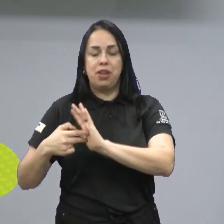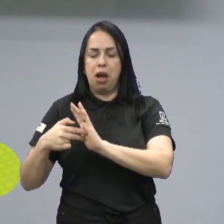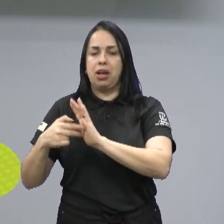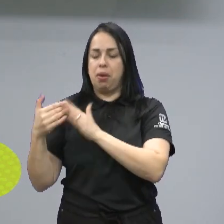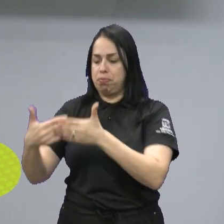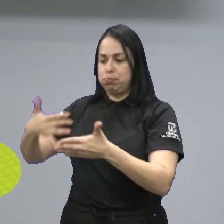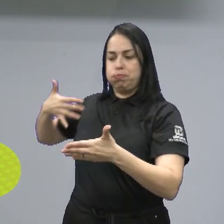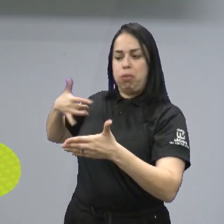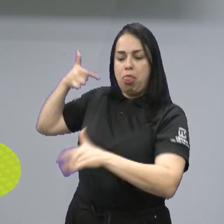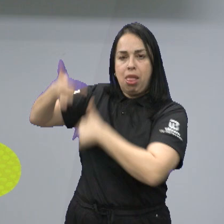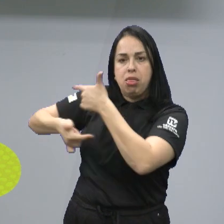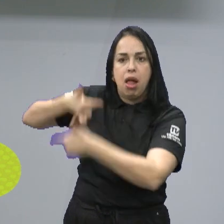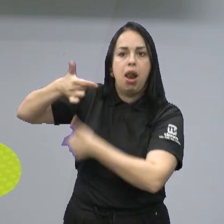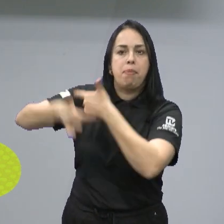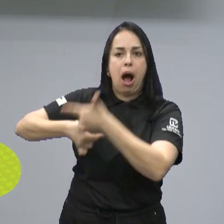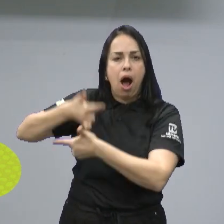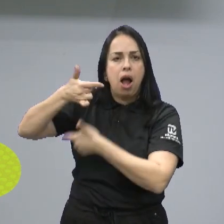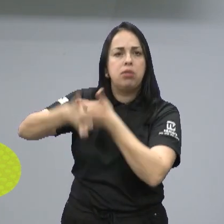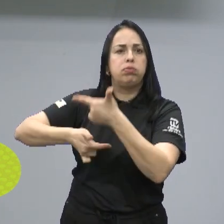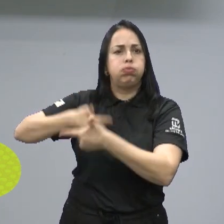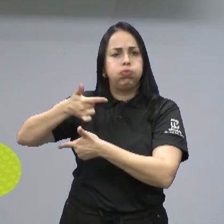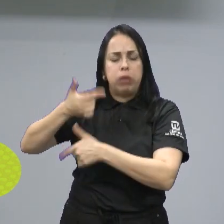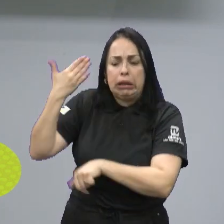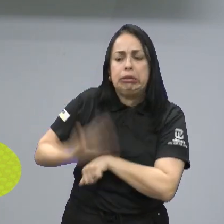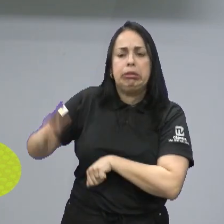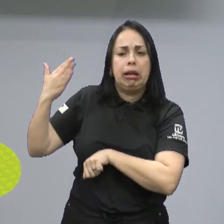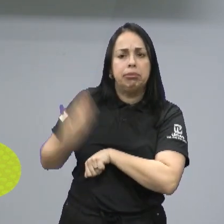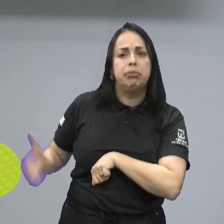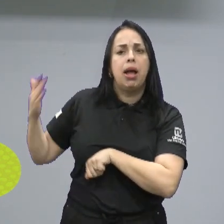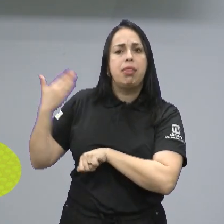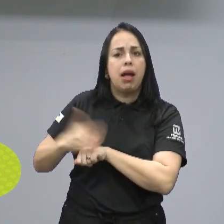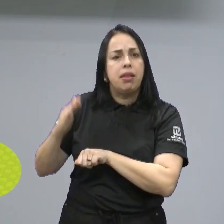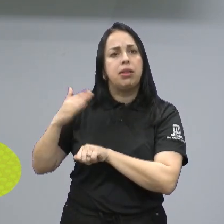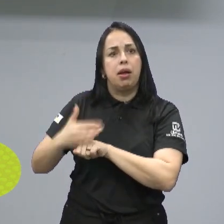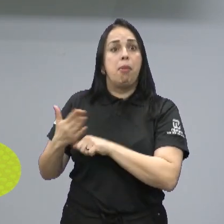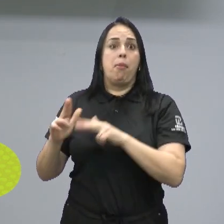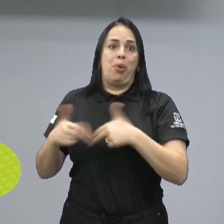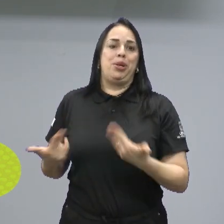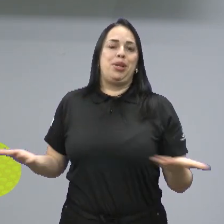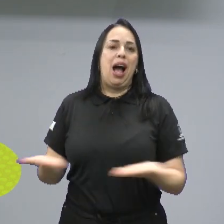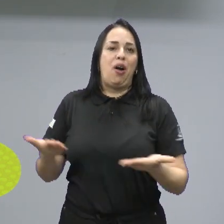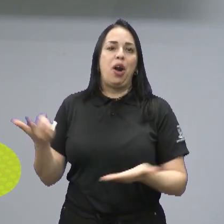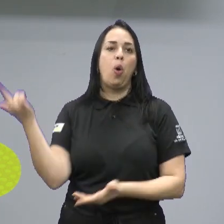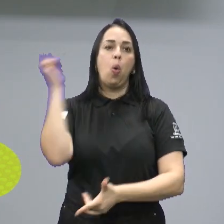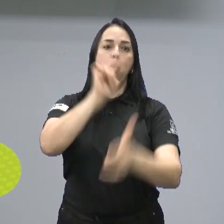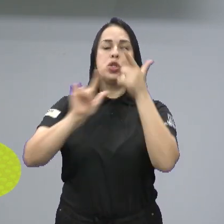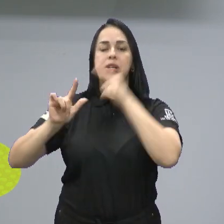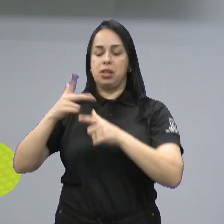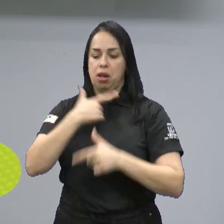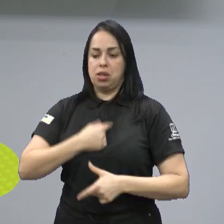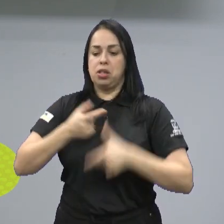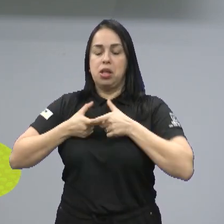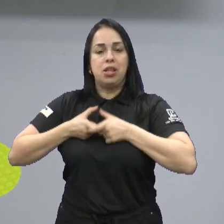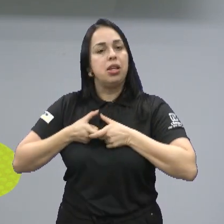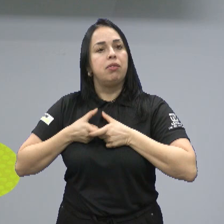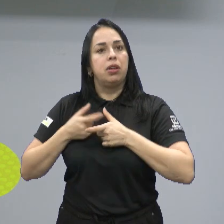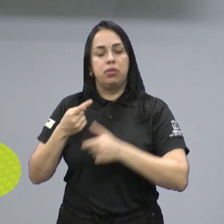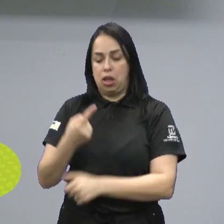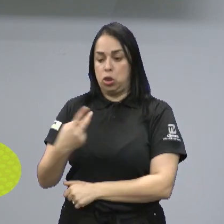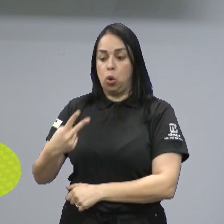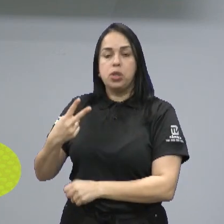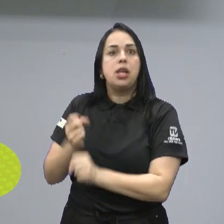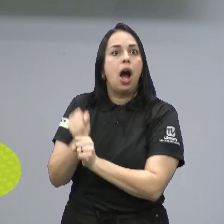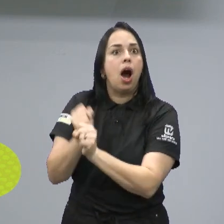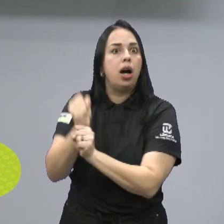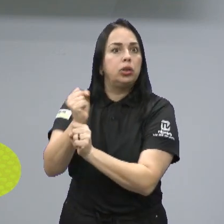longo prazo que vem sendo realizado e os frutos, eles acabam sendo colhidos, né? Então são 12 anos consecutivos já